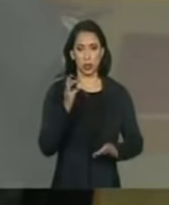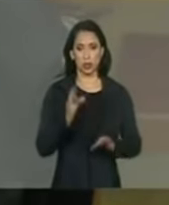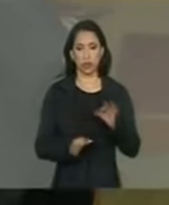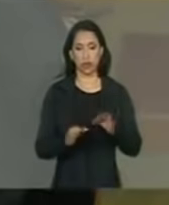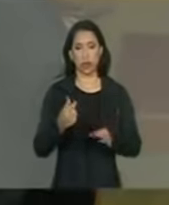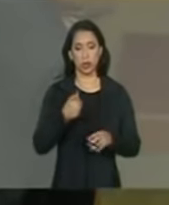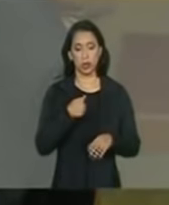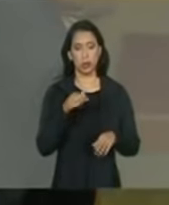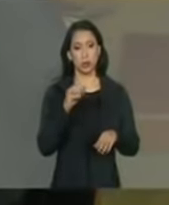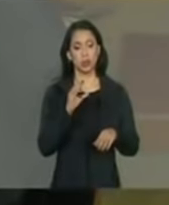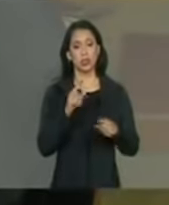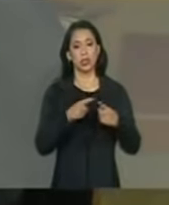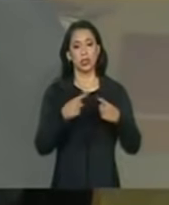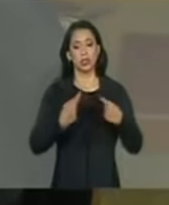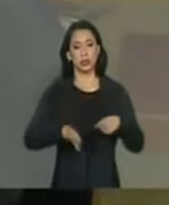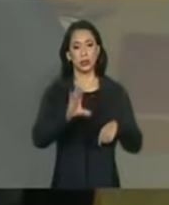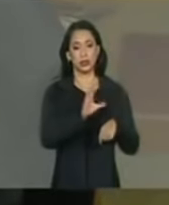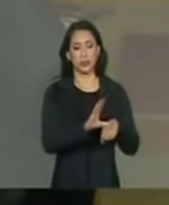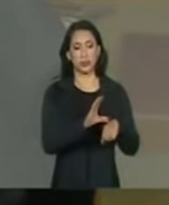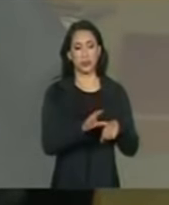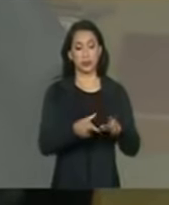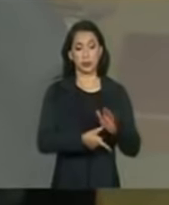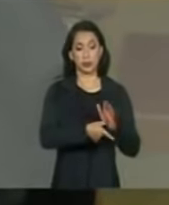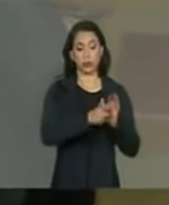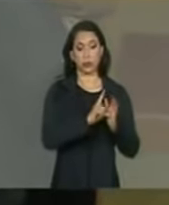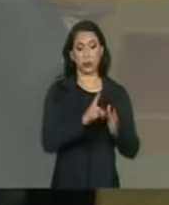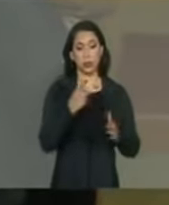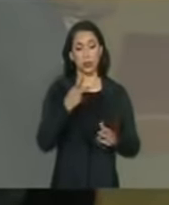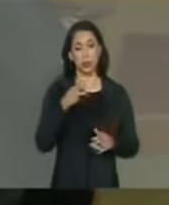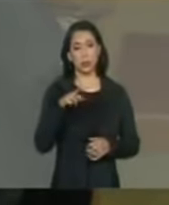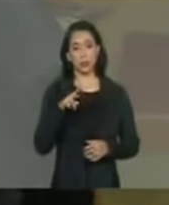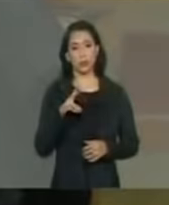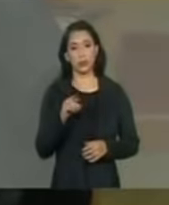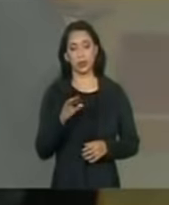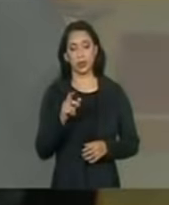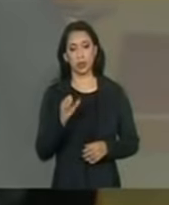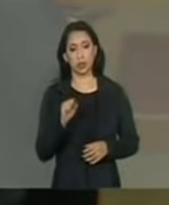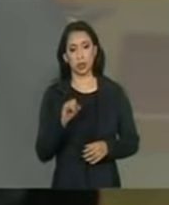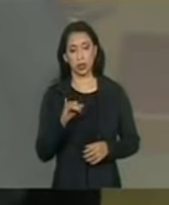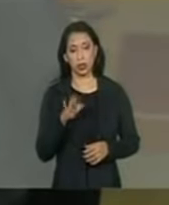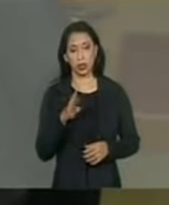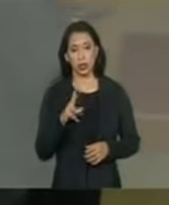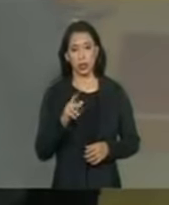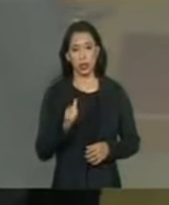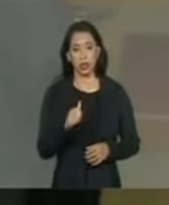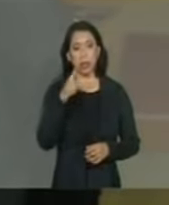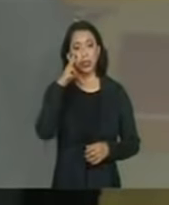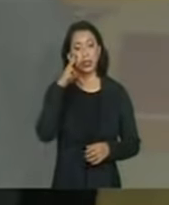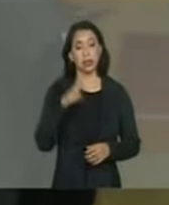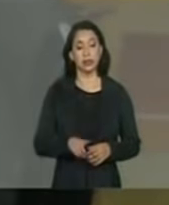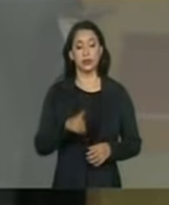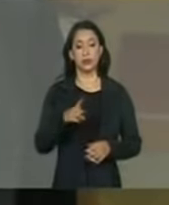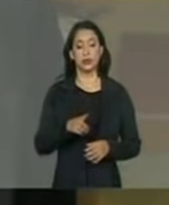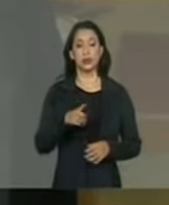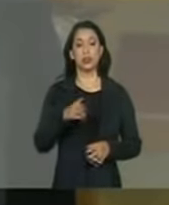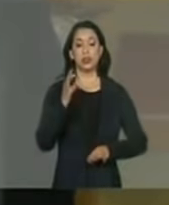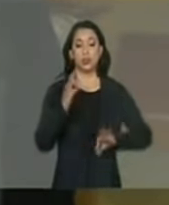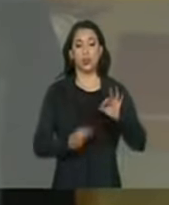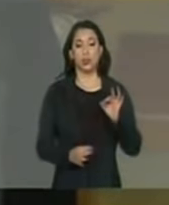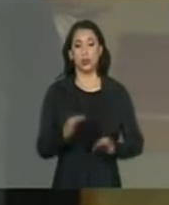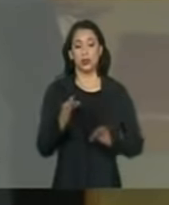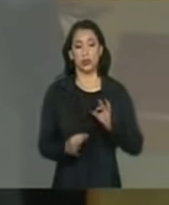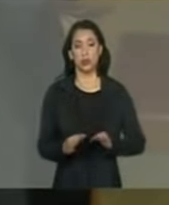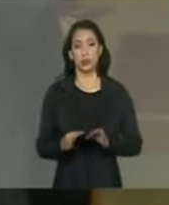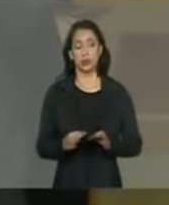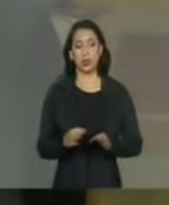da execução antecipada ou provisório de condenação penal ainda recorriam imposta pelo tribunal do júri e helmes